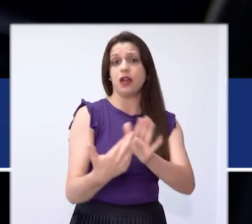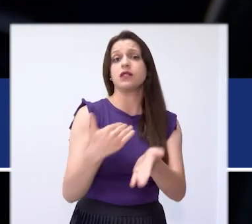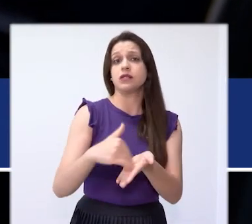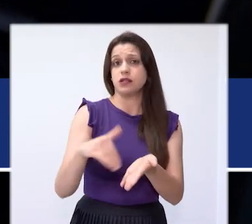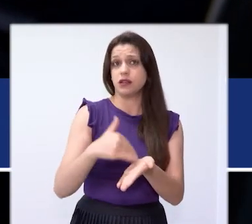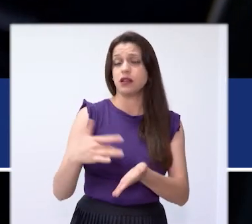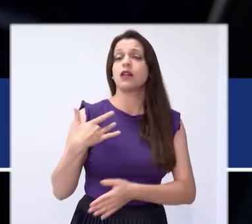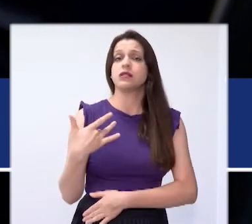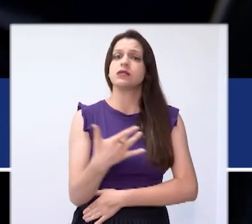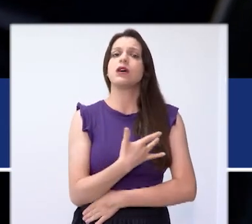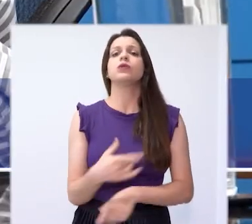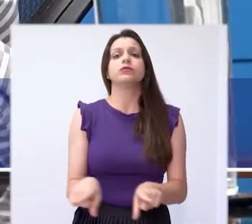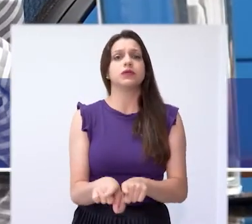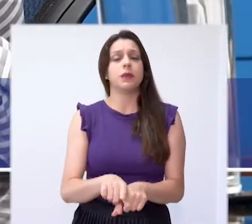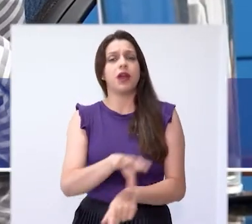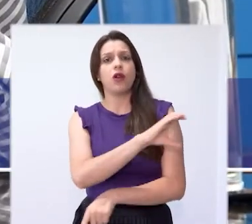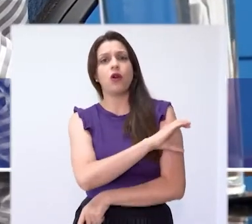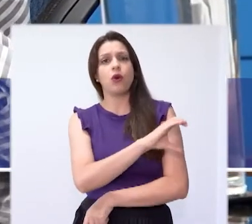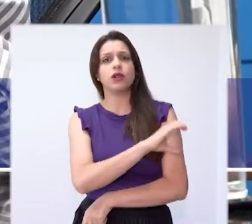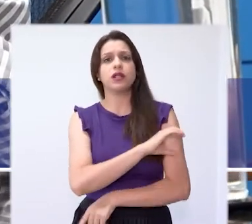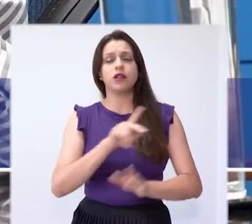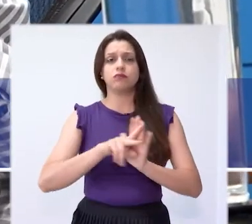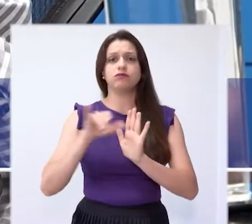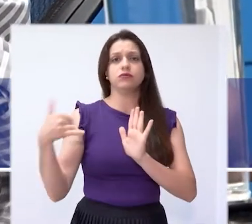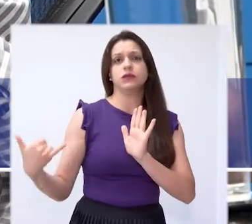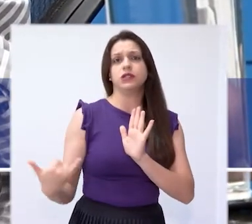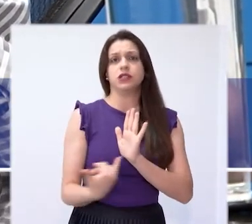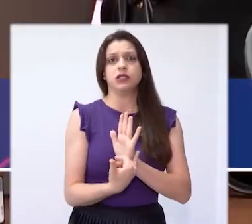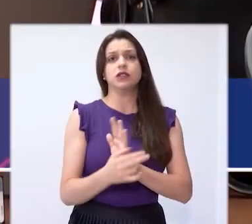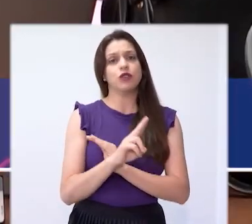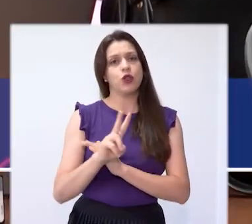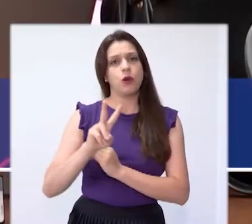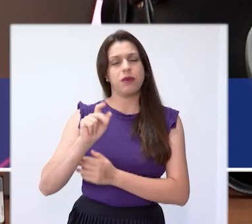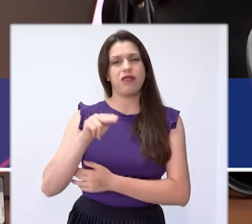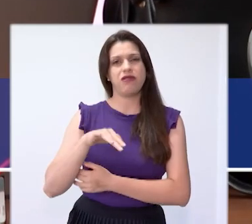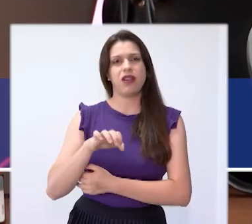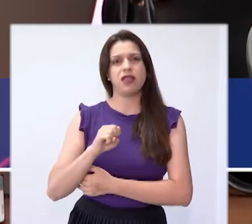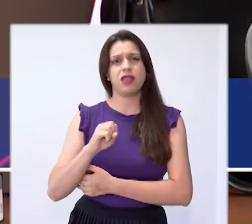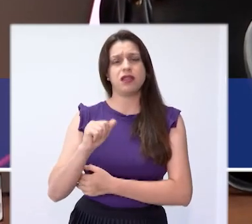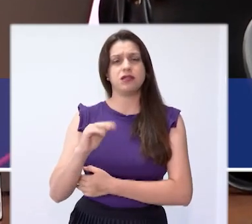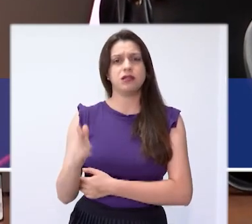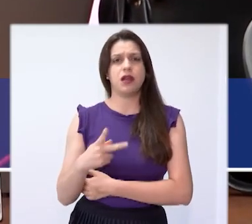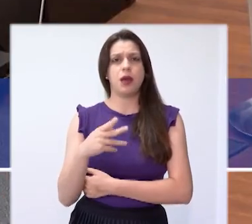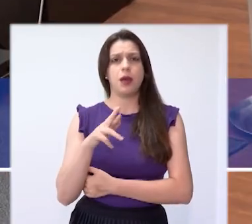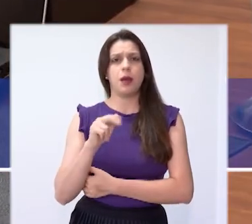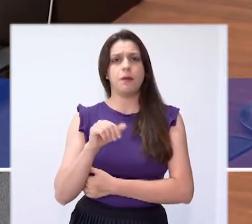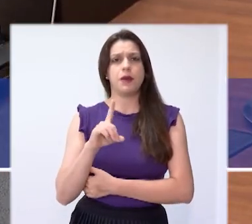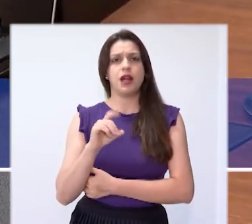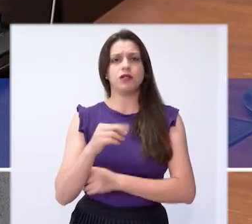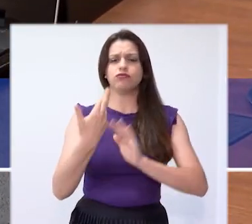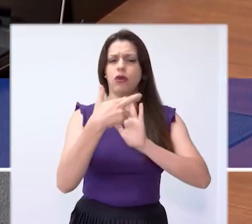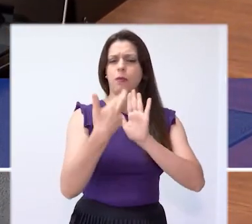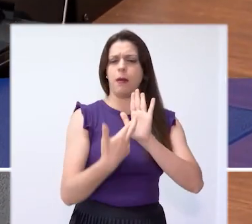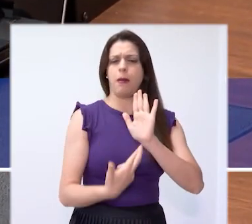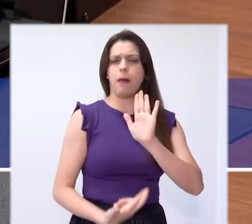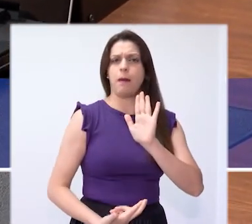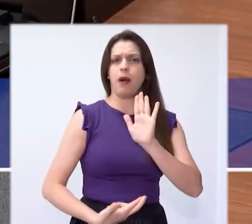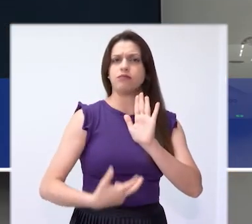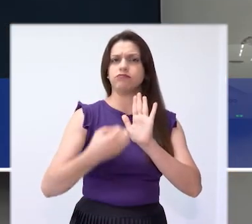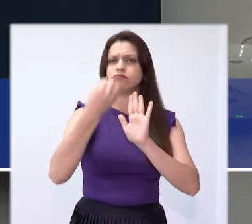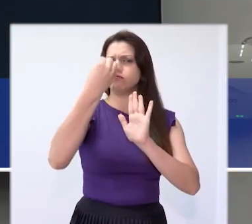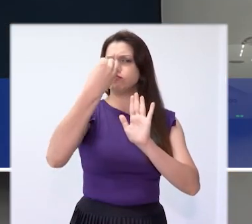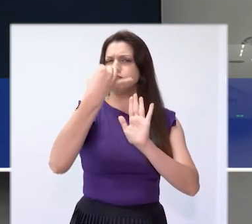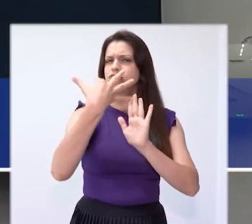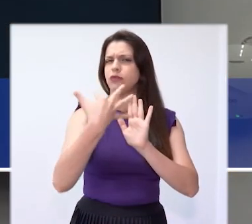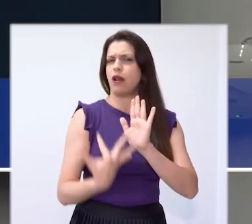Executivo Estadual estiveram o secretário de Saúde, Geraldo Rezende, e a coordenadora de Planejamento da pasta, Vanessa Prado, que detalhou o